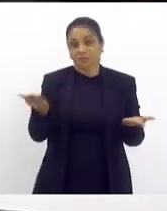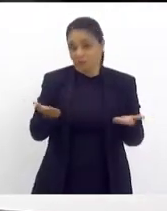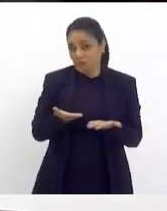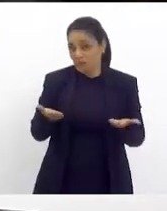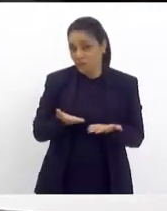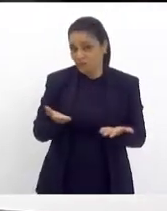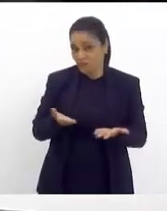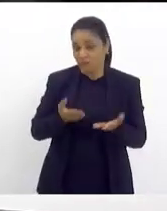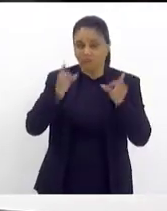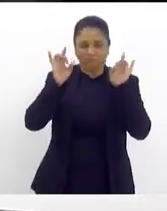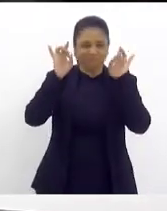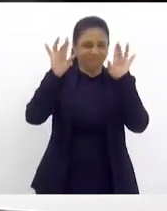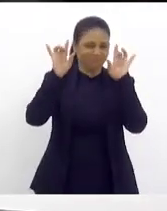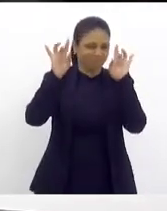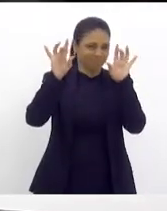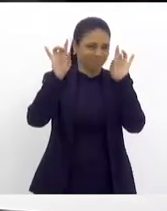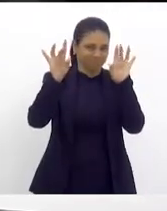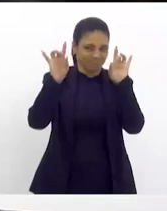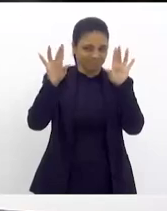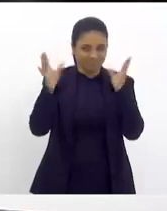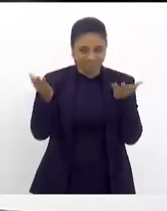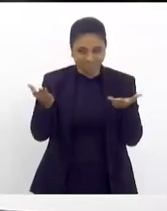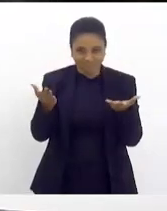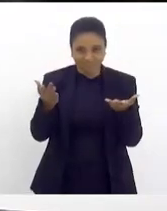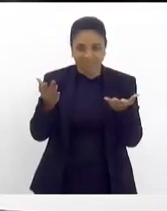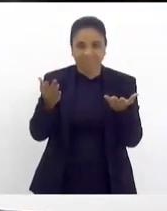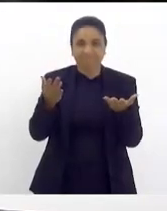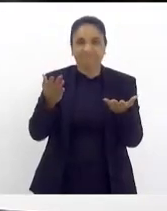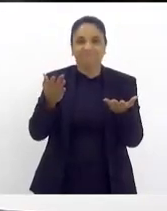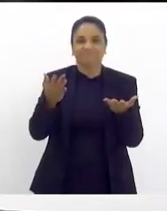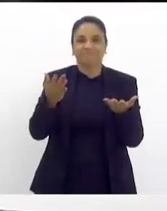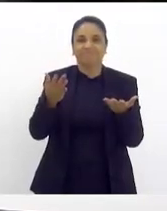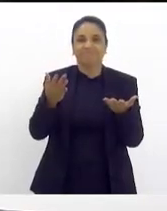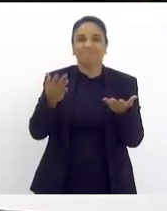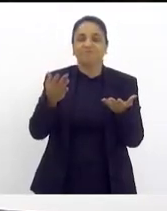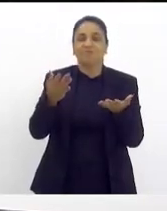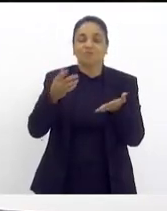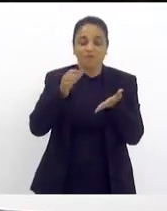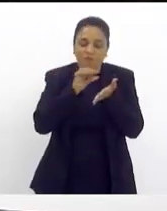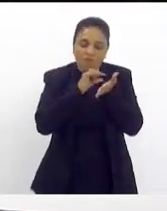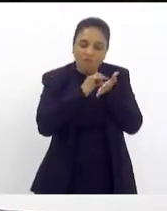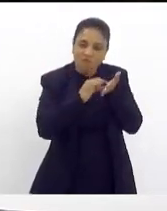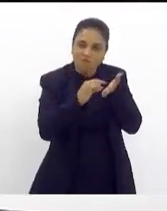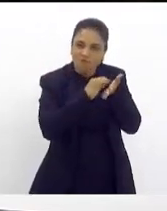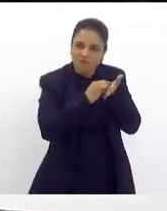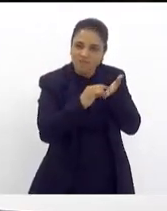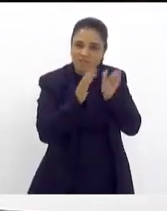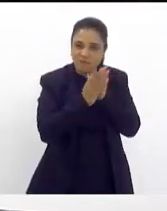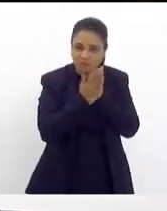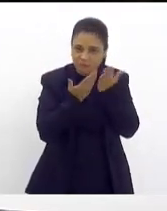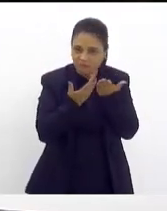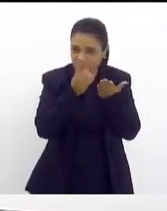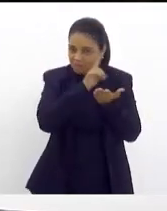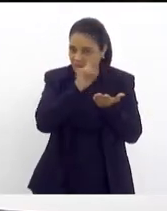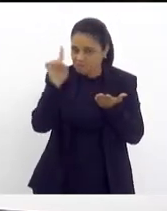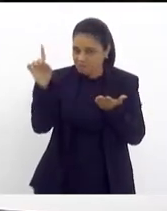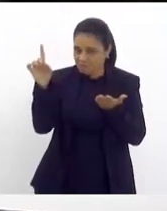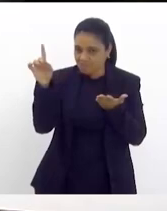tão especial, eu gostaria de deixar um versículo para o nosso